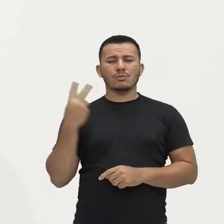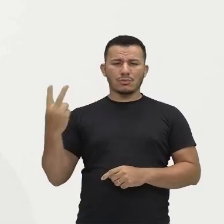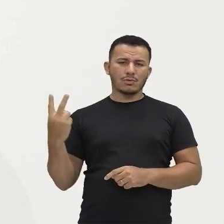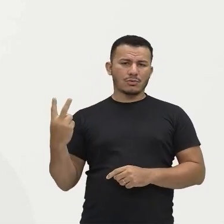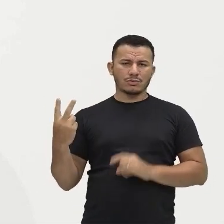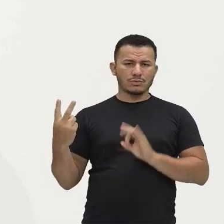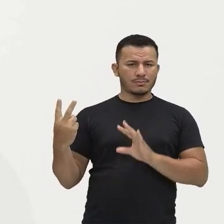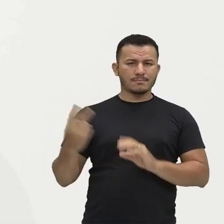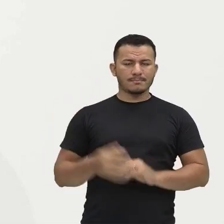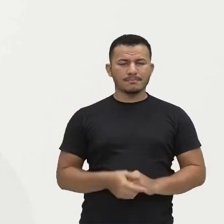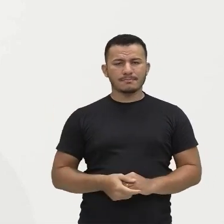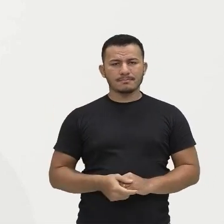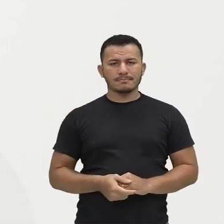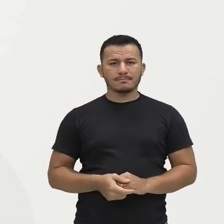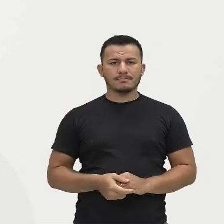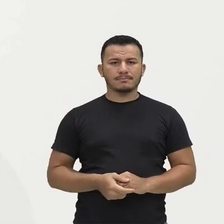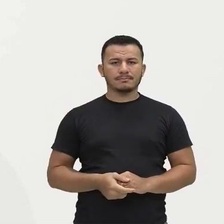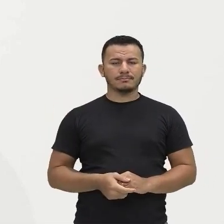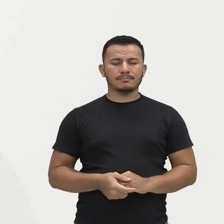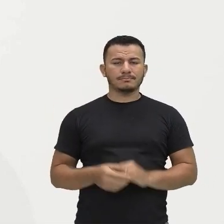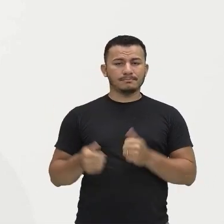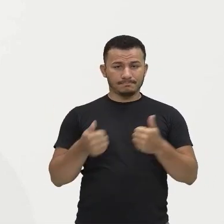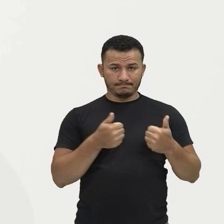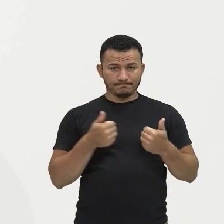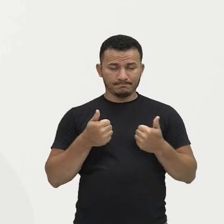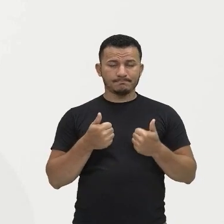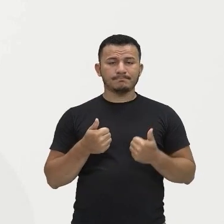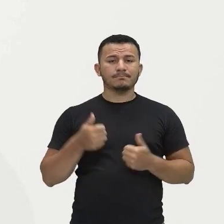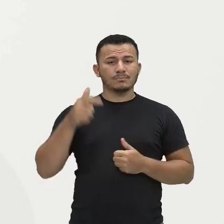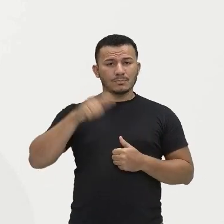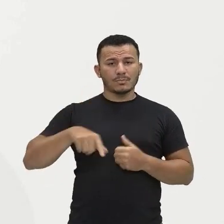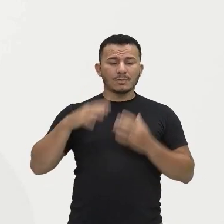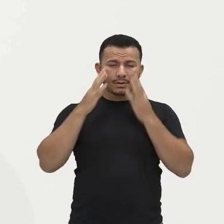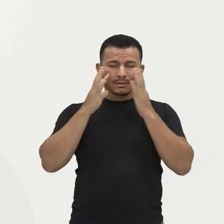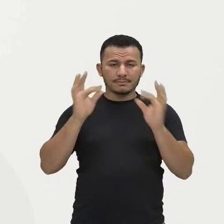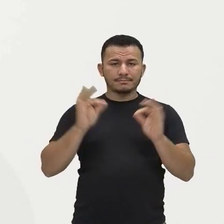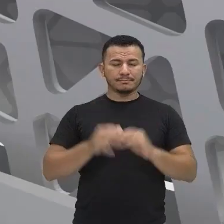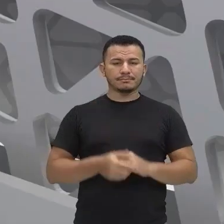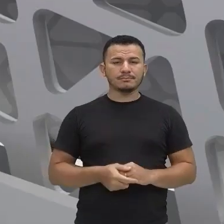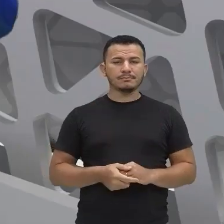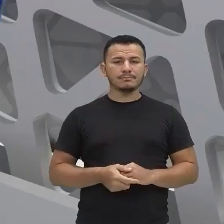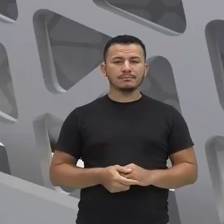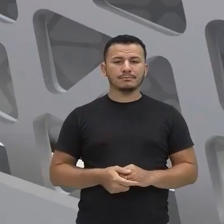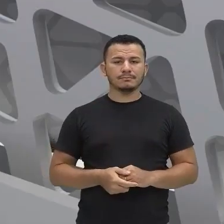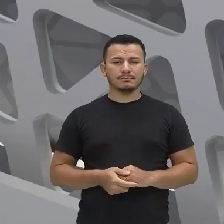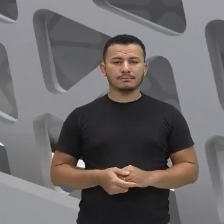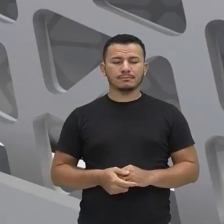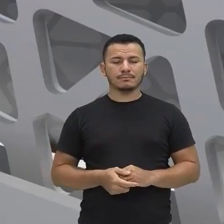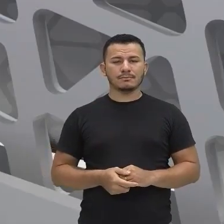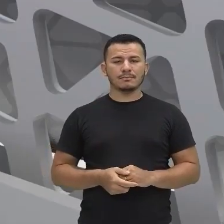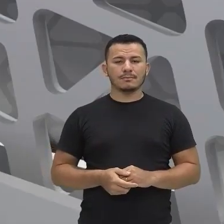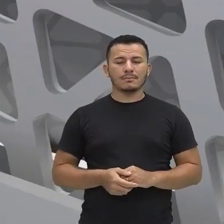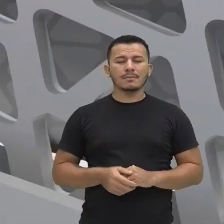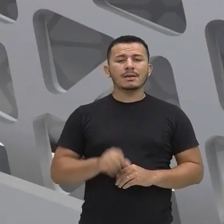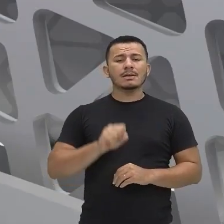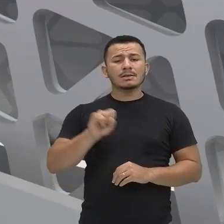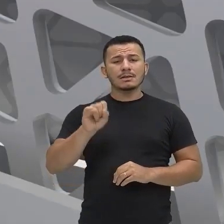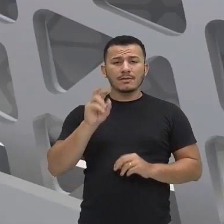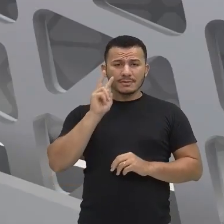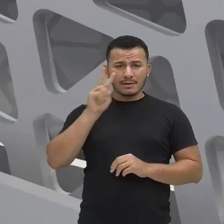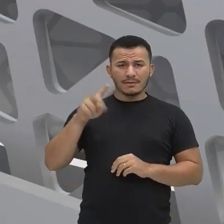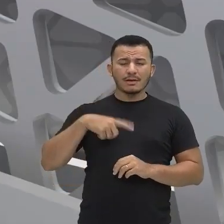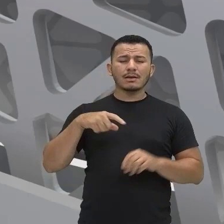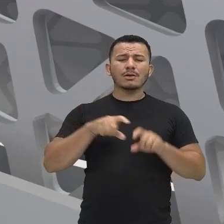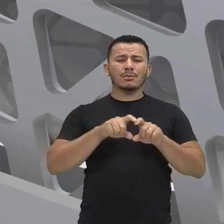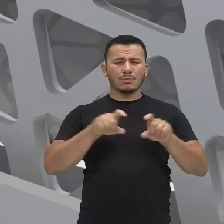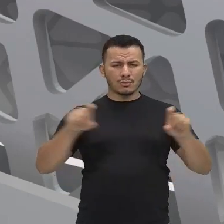número sem sinal. Então, observe o seguinte, olha lá, pessoal. Se você estiver diante de uma